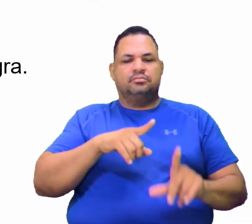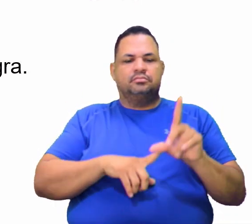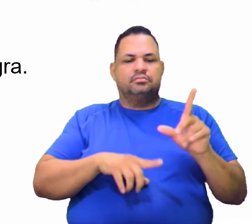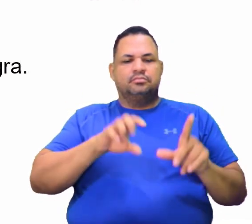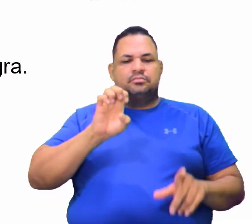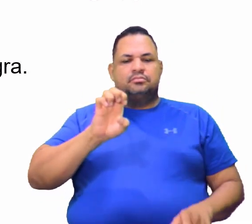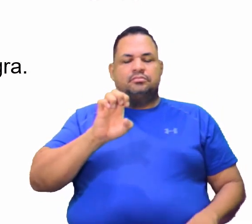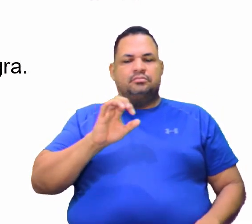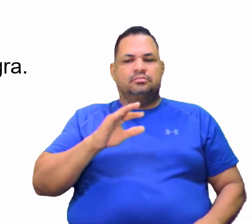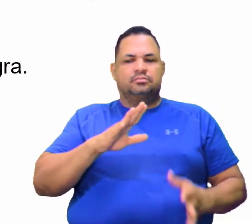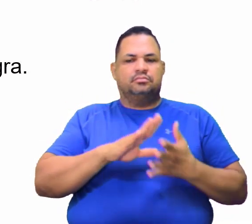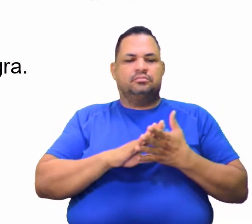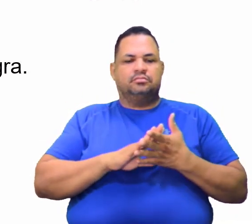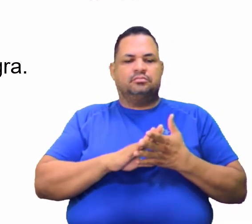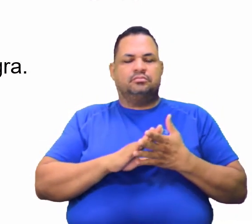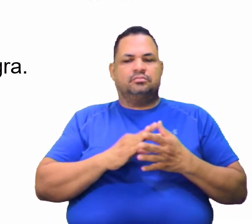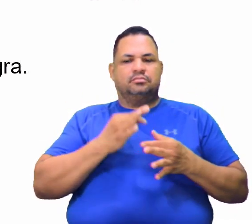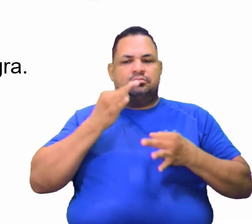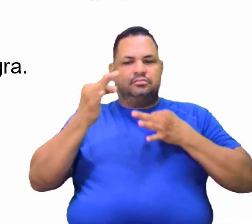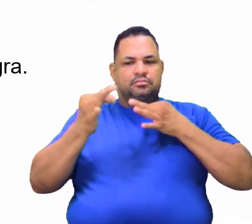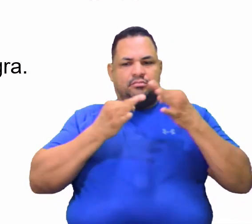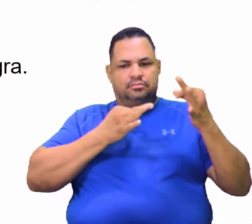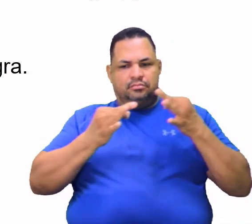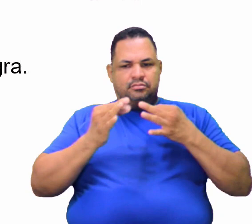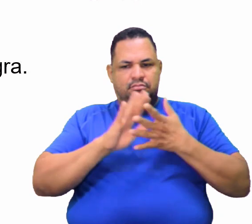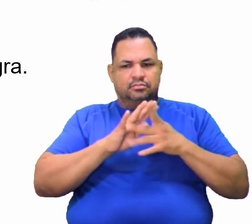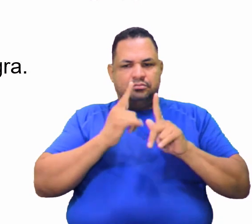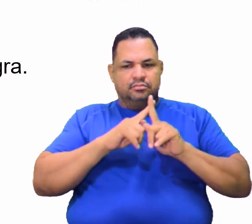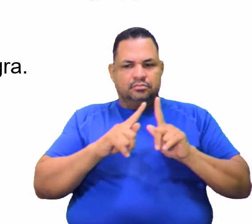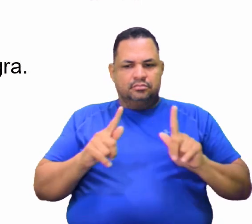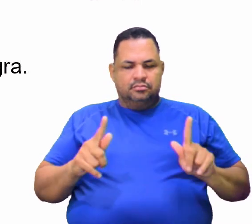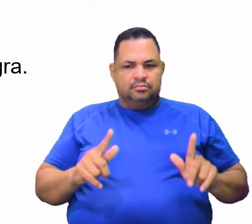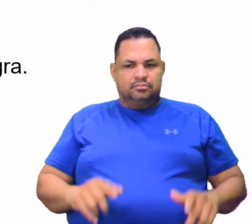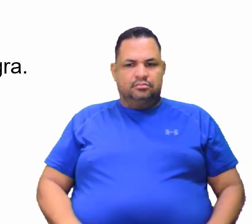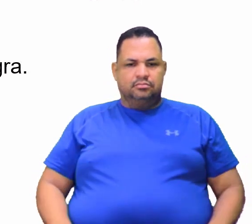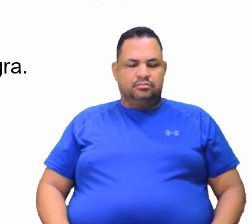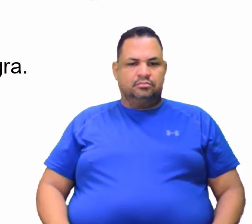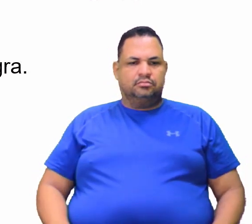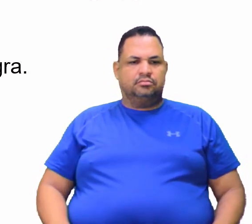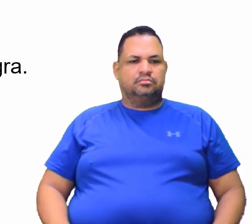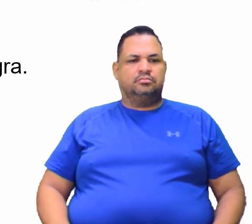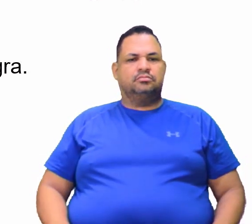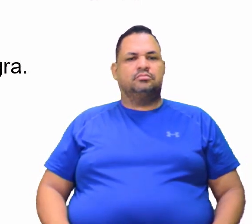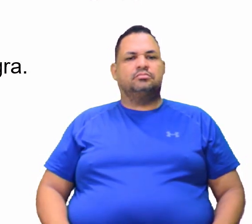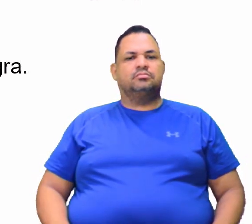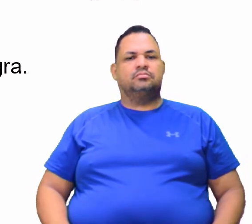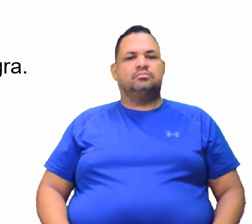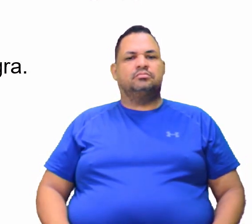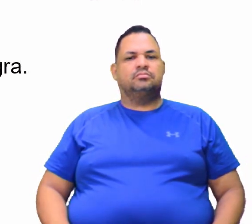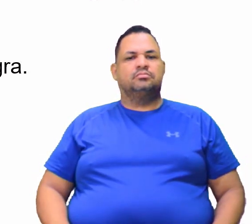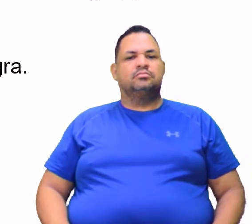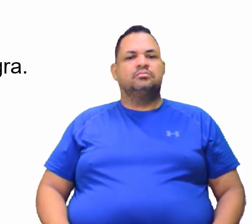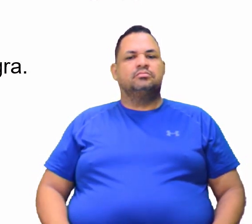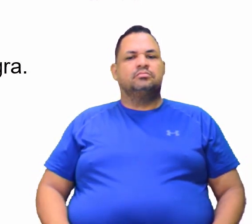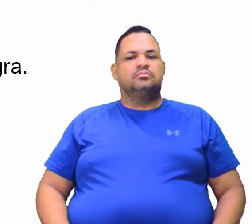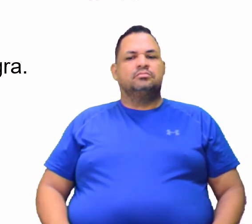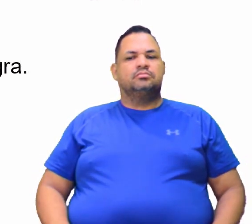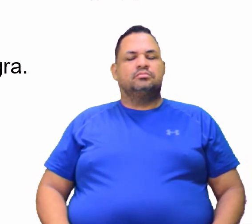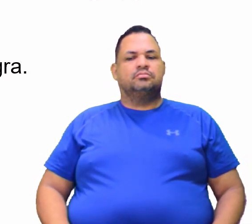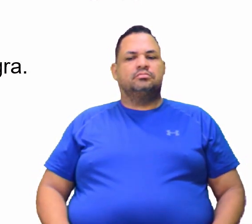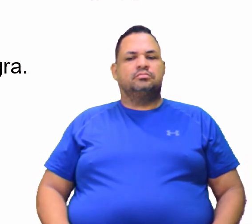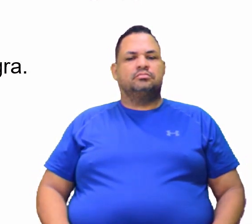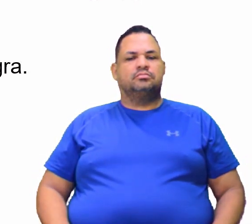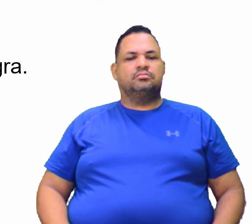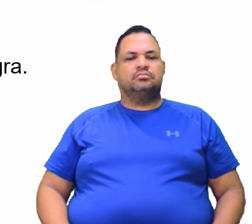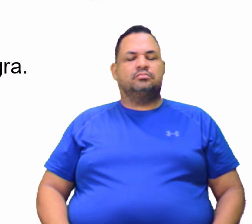E, ele relativiza essa gramática. Beleza? Muito bem, então vamos lá